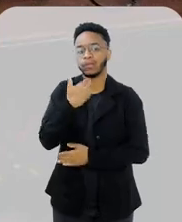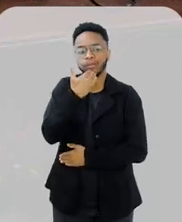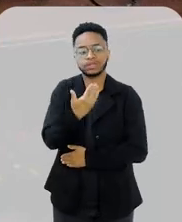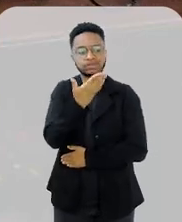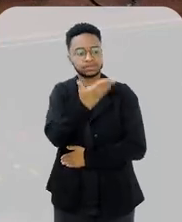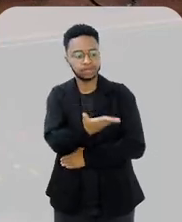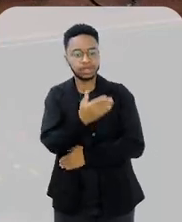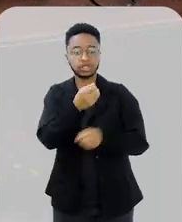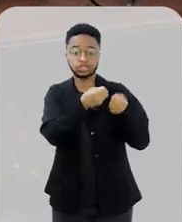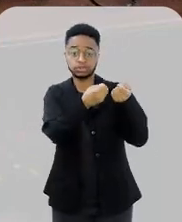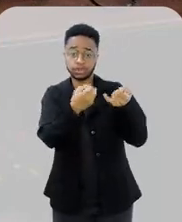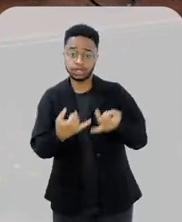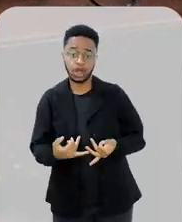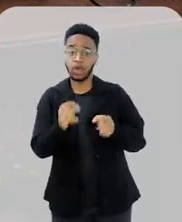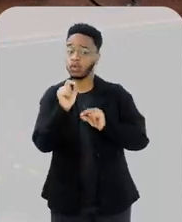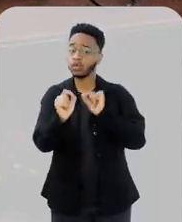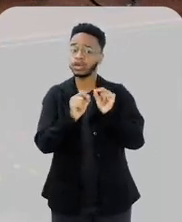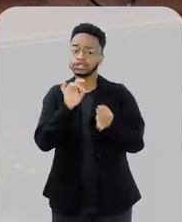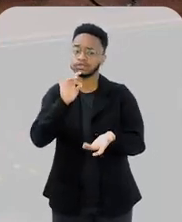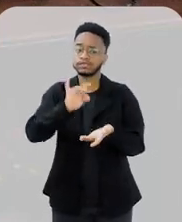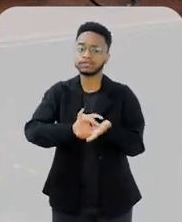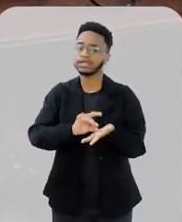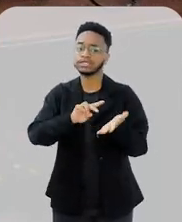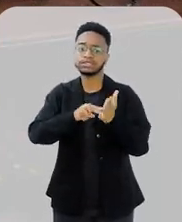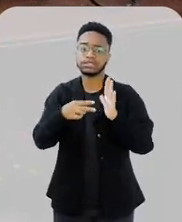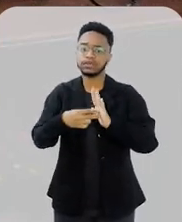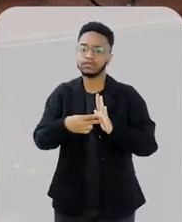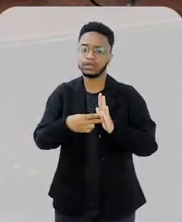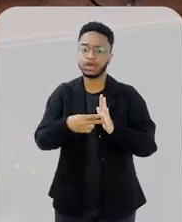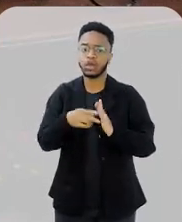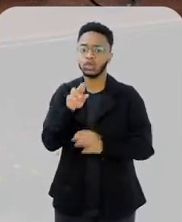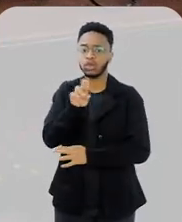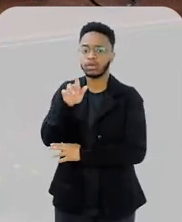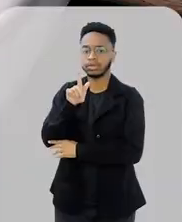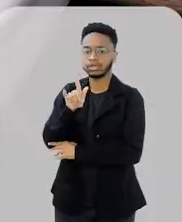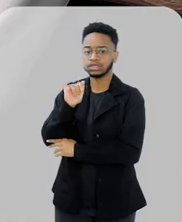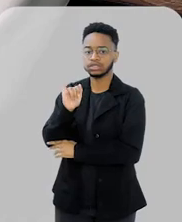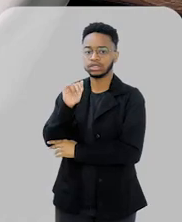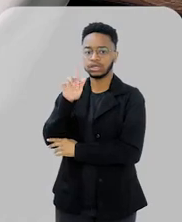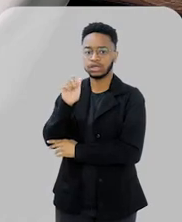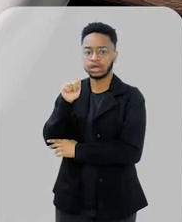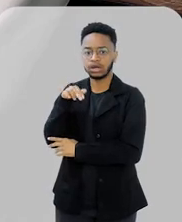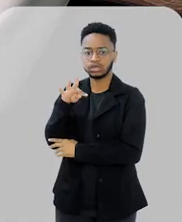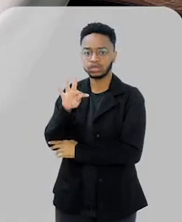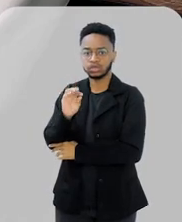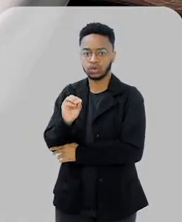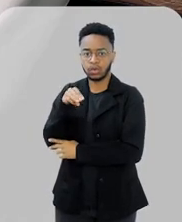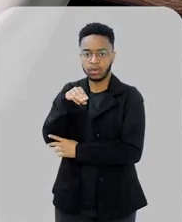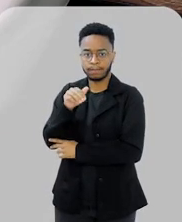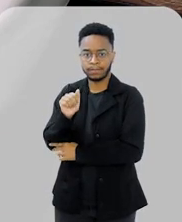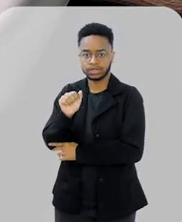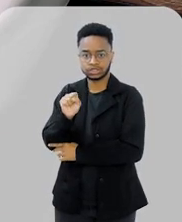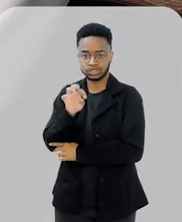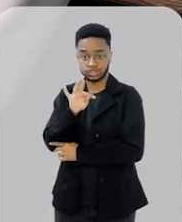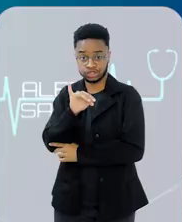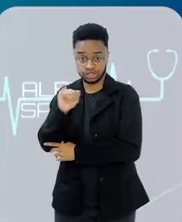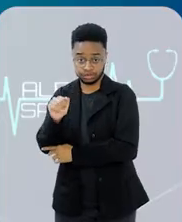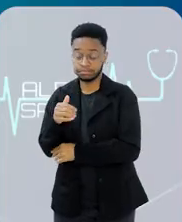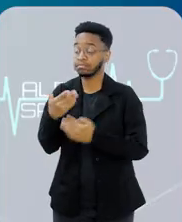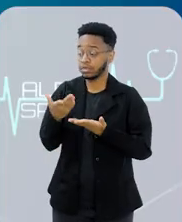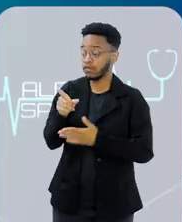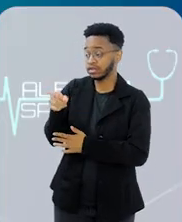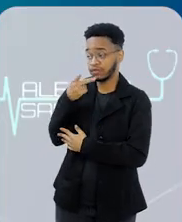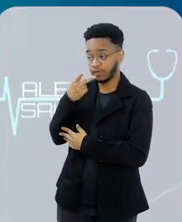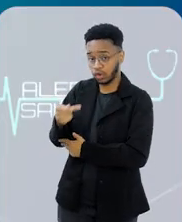você explicasse para a gente o que, que é, de fato, assim, né, a gigantomastia. Bom, a gigantomastia, como você mesmo disse, é um